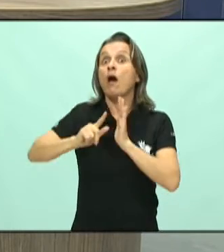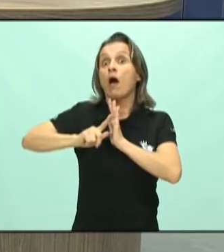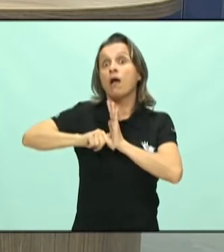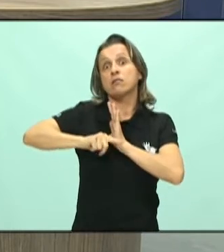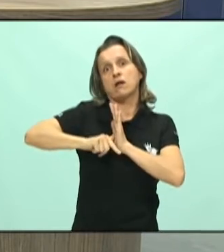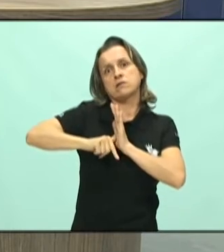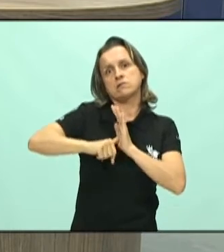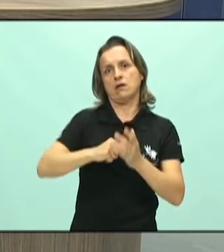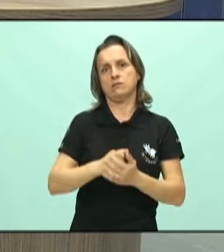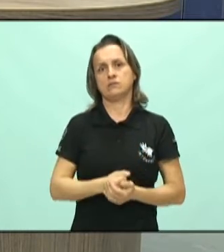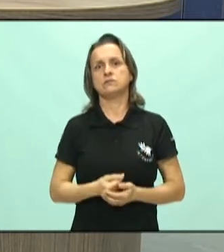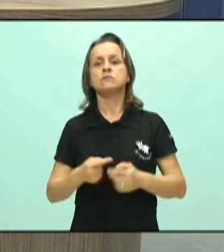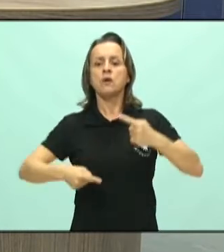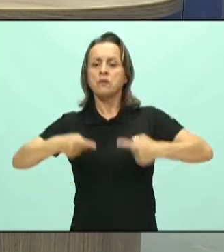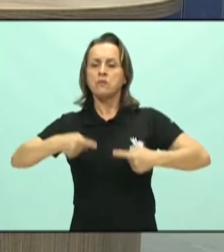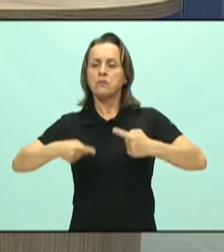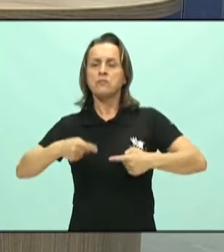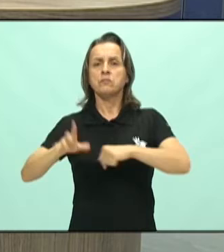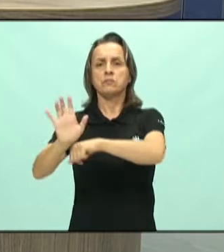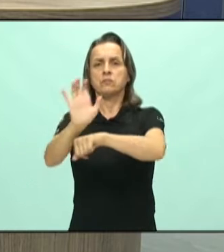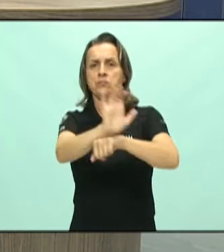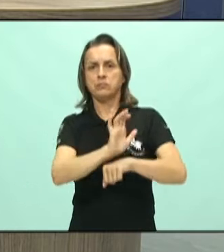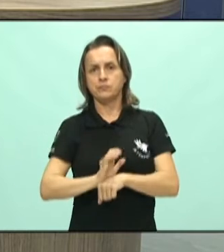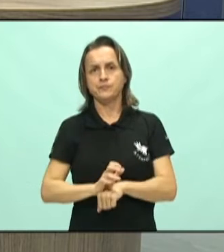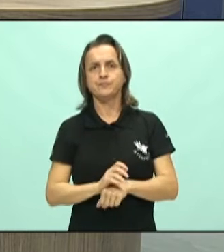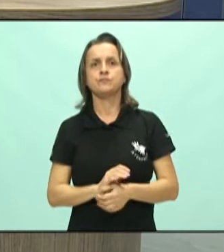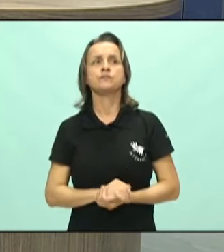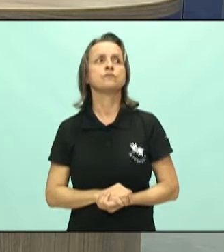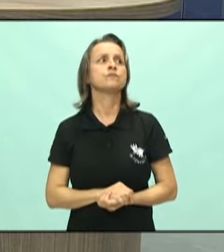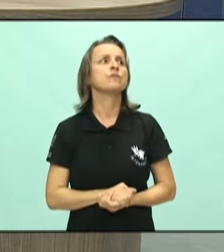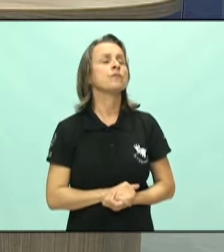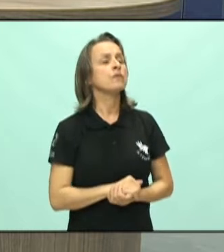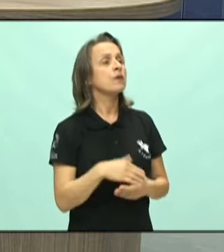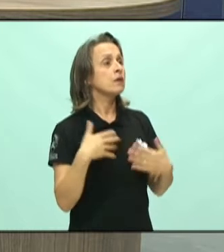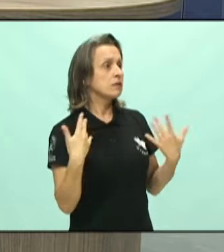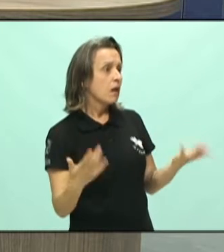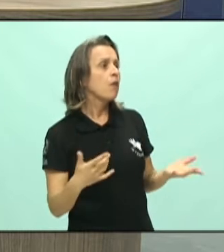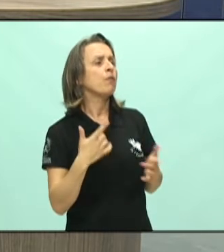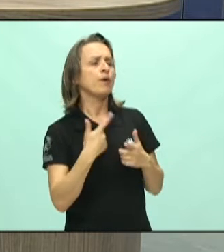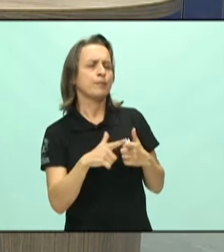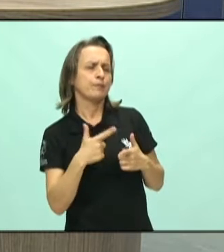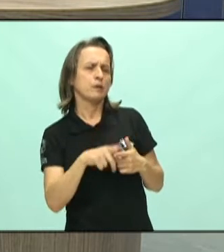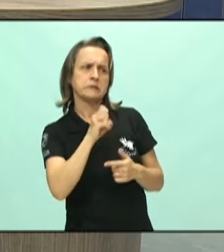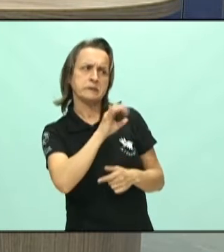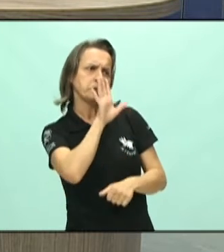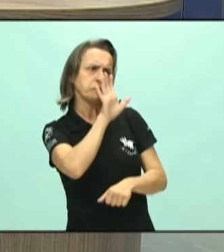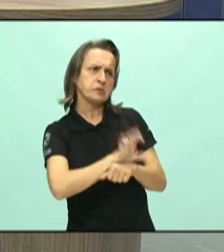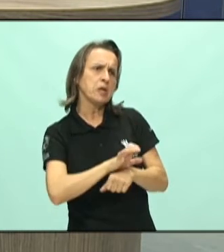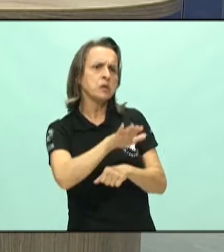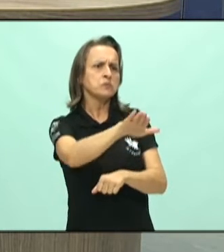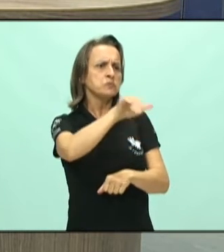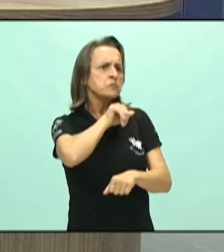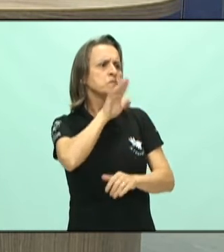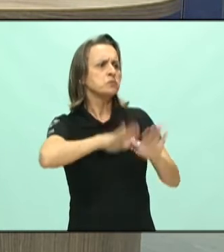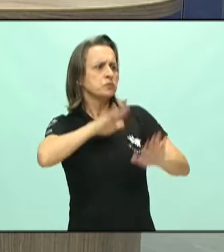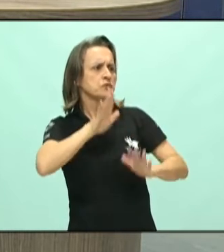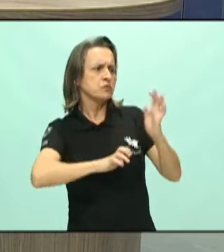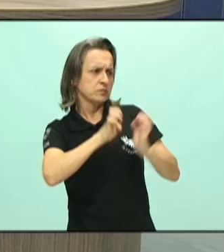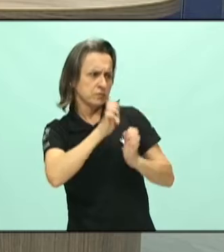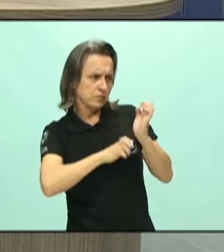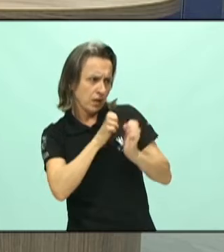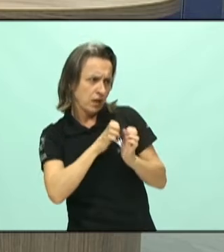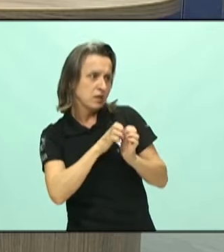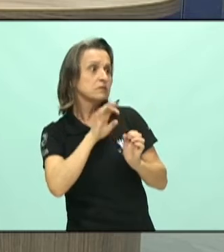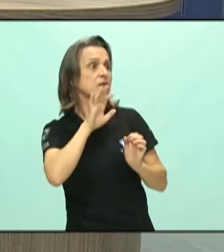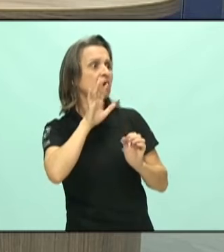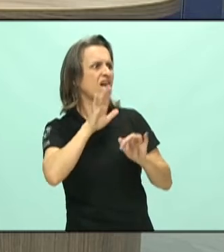E o problema é que quando um estado puxa uma empresa de um determinado setor, às vezes ele leva já um